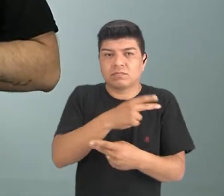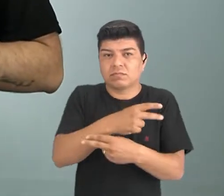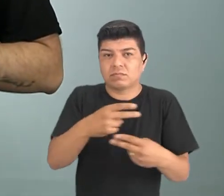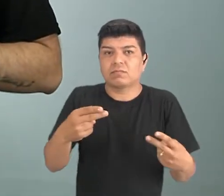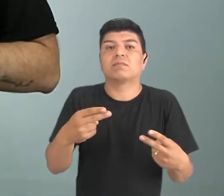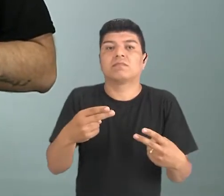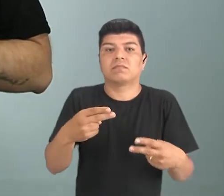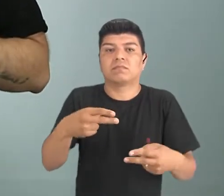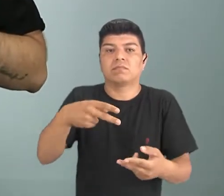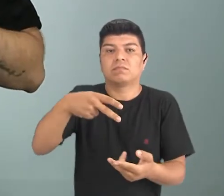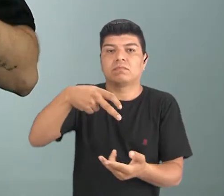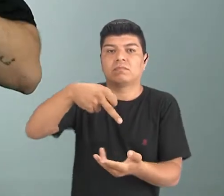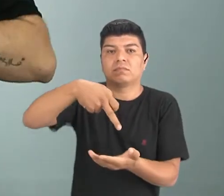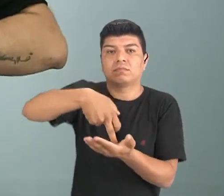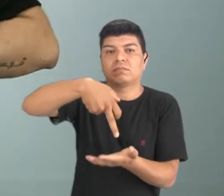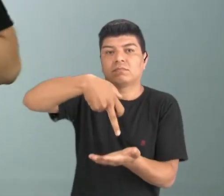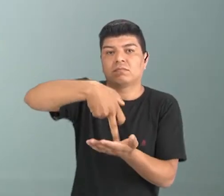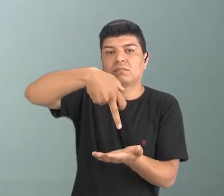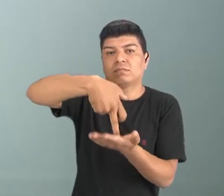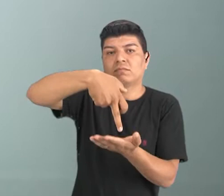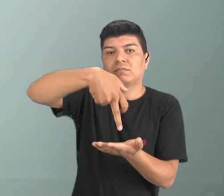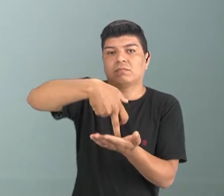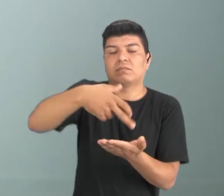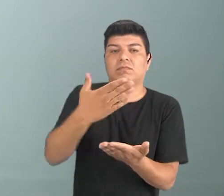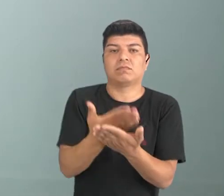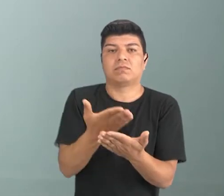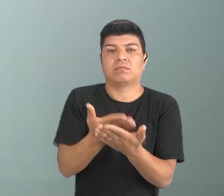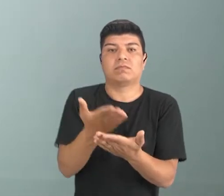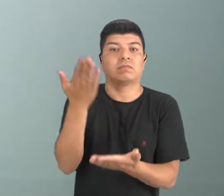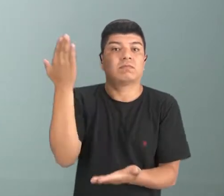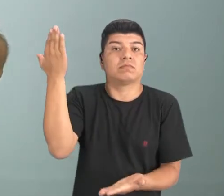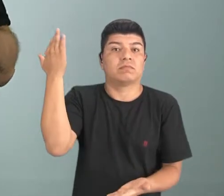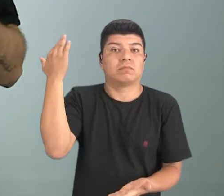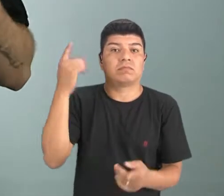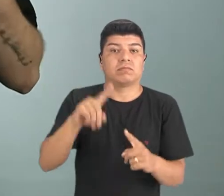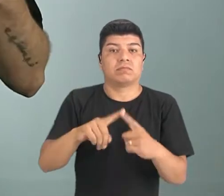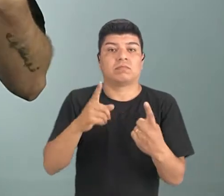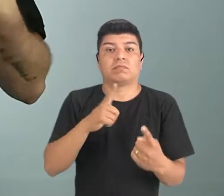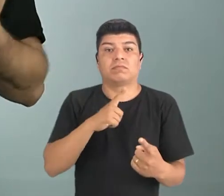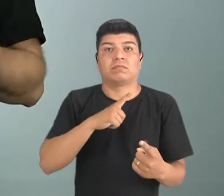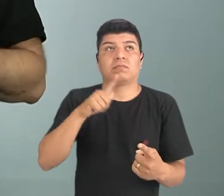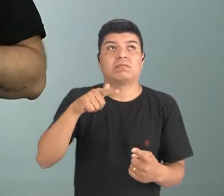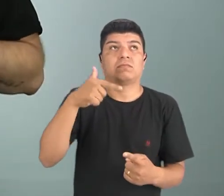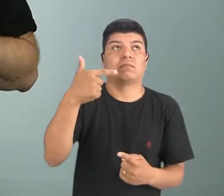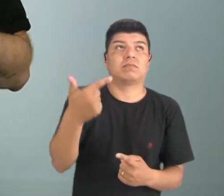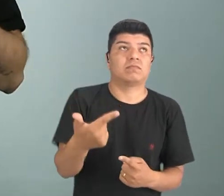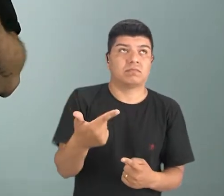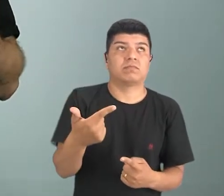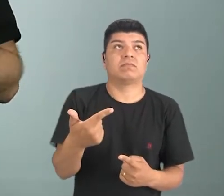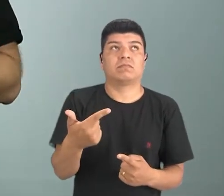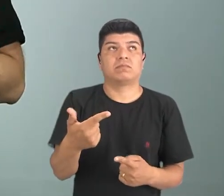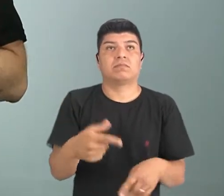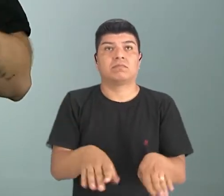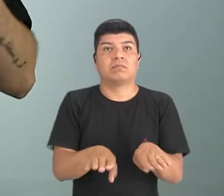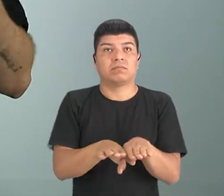o Saci na aula passada. Só que também existem outros